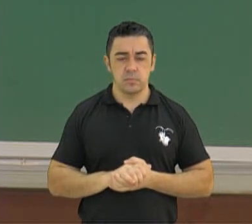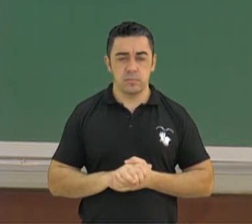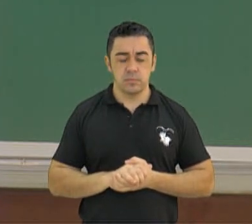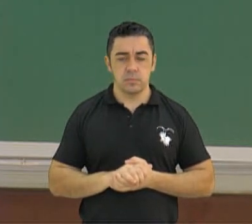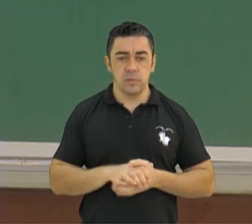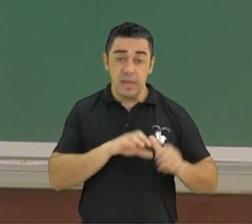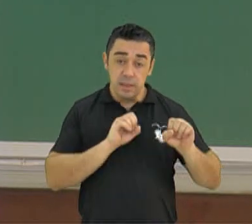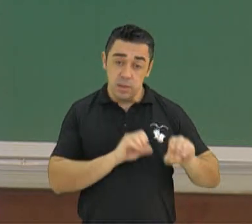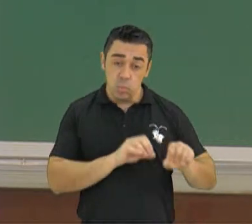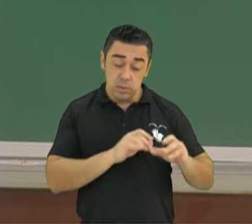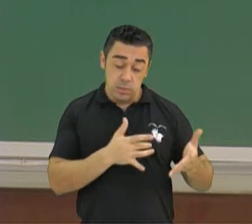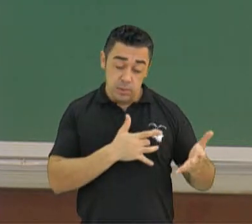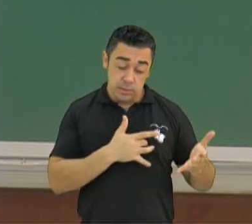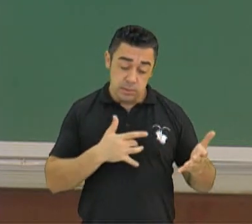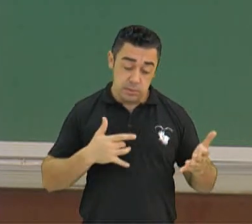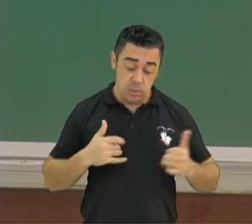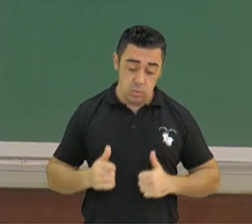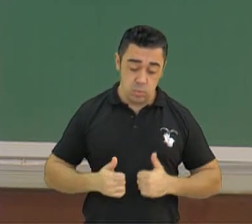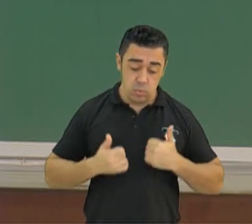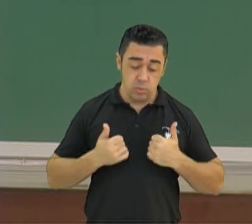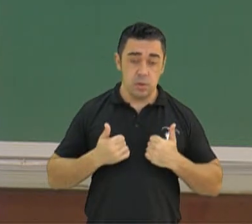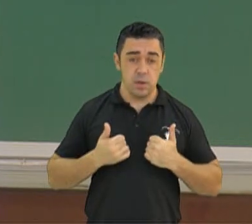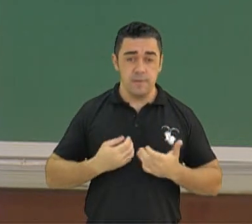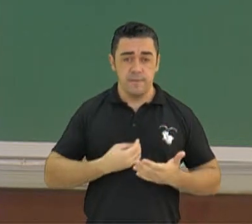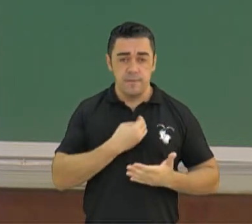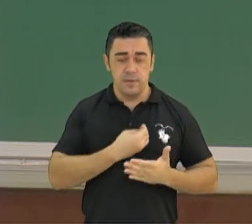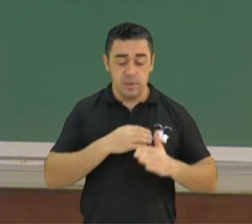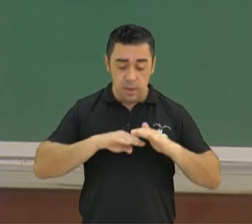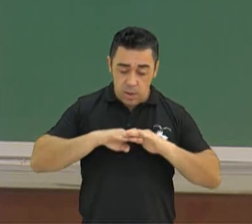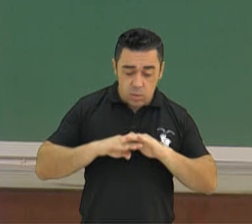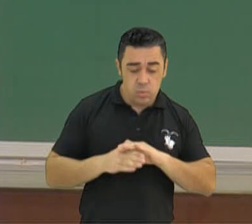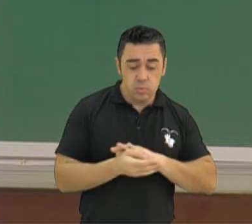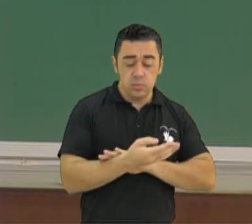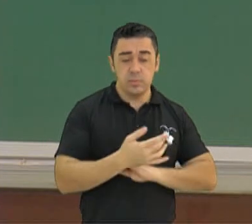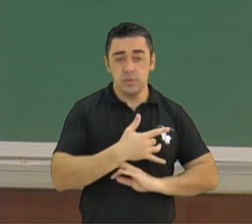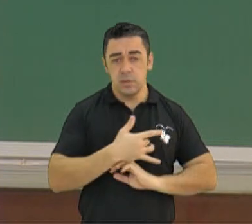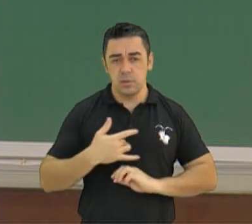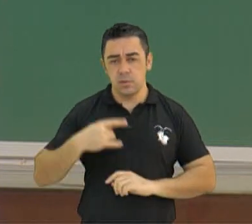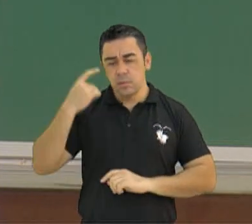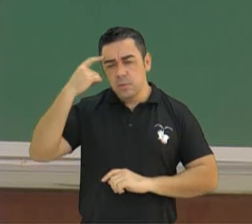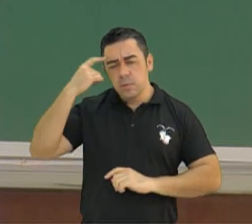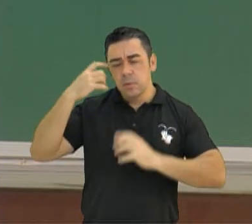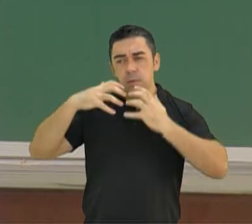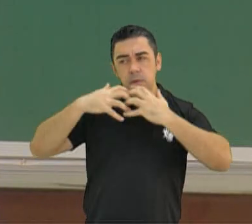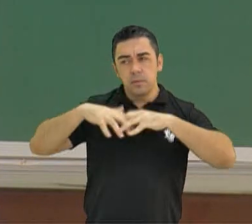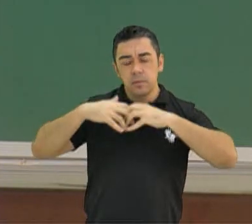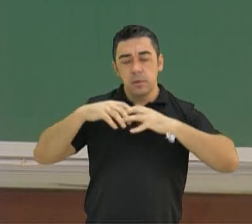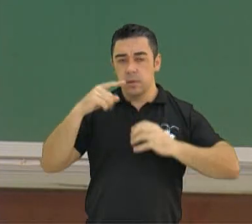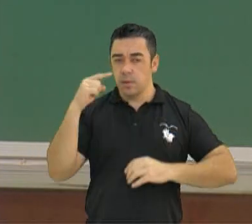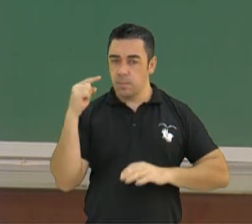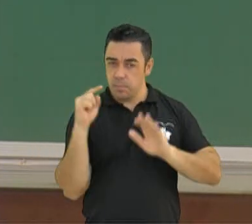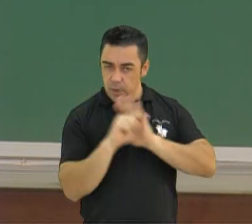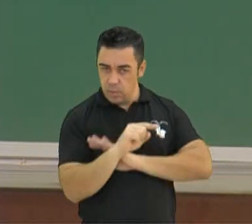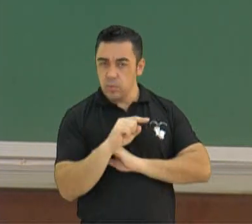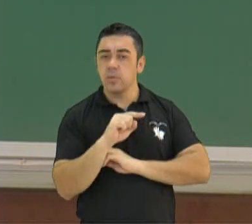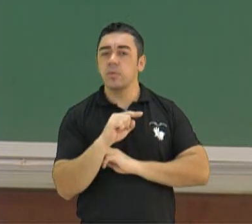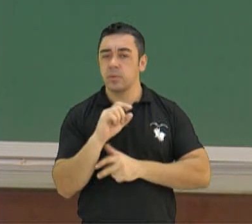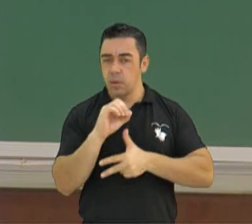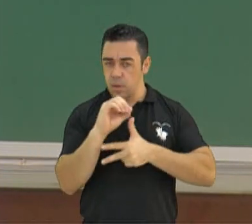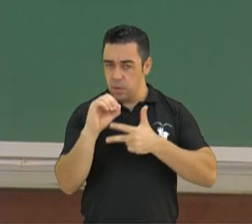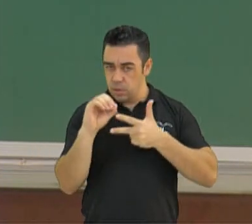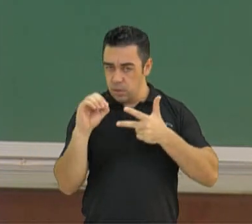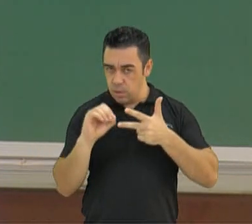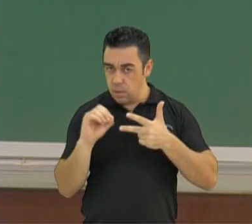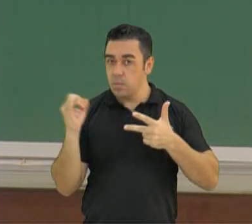Educação para a saúde, constituição de hábitos saudáveis. Então, a reflexão que vem ali na questão do Enem, e que é um ponto muito